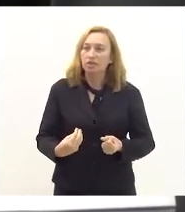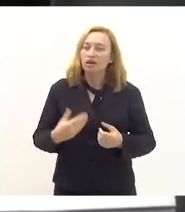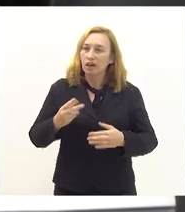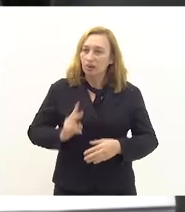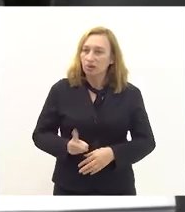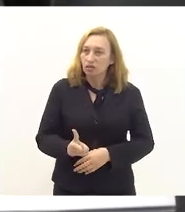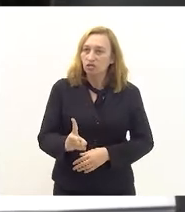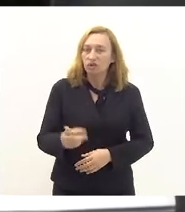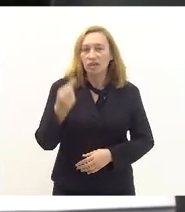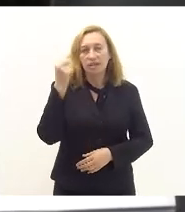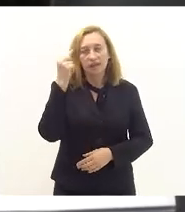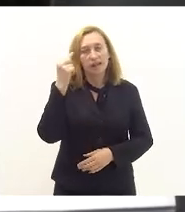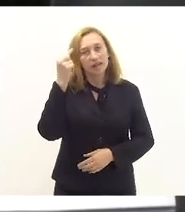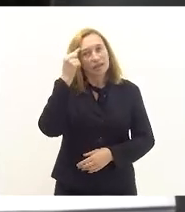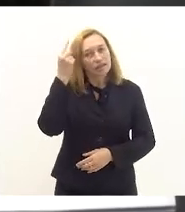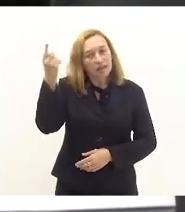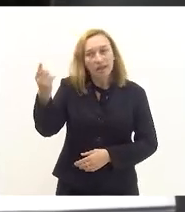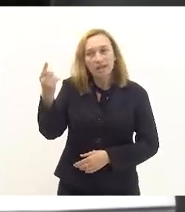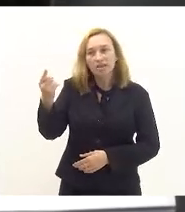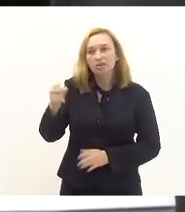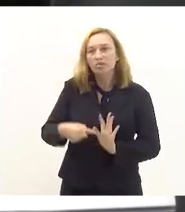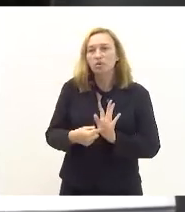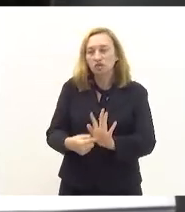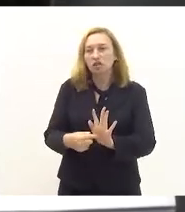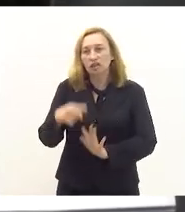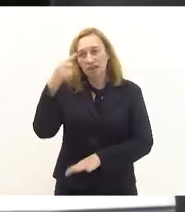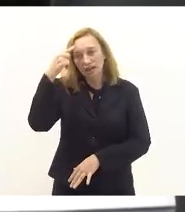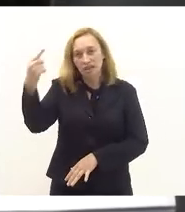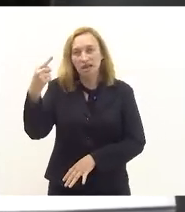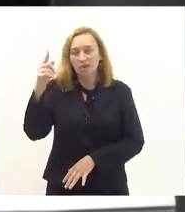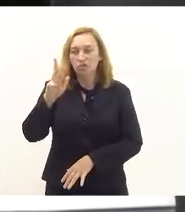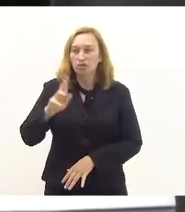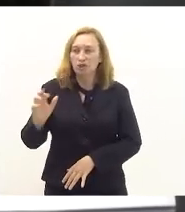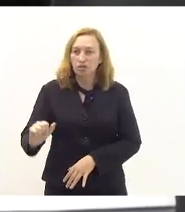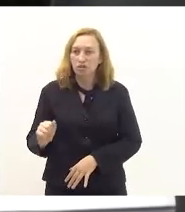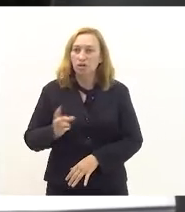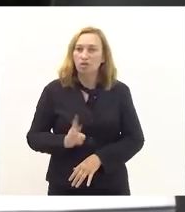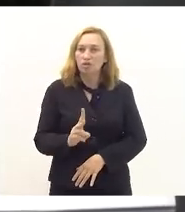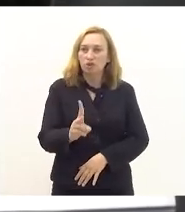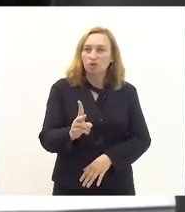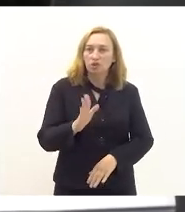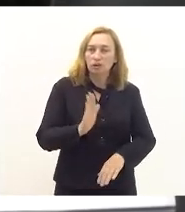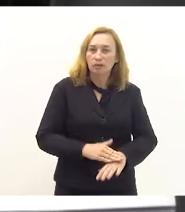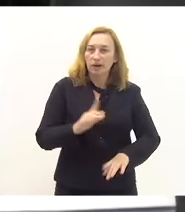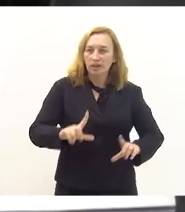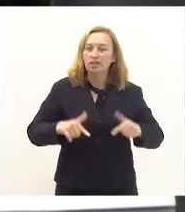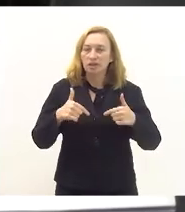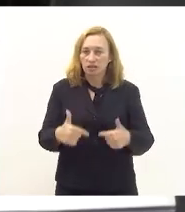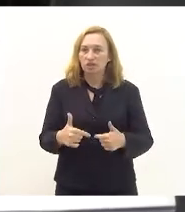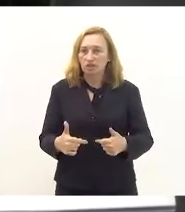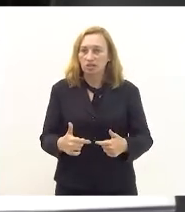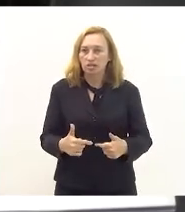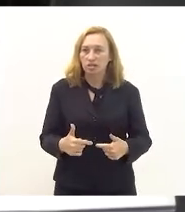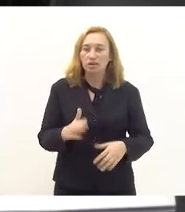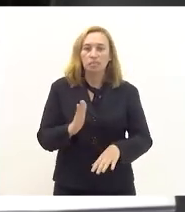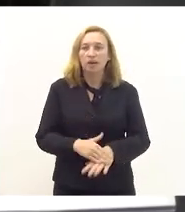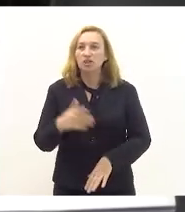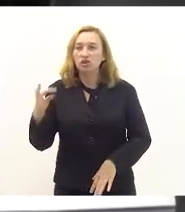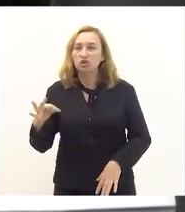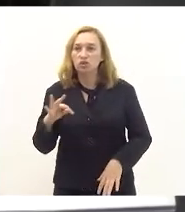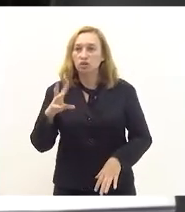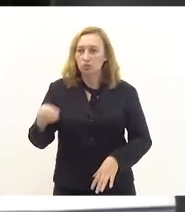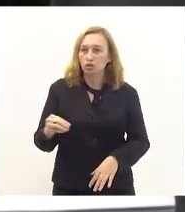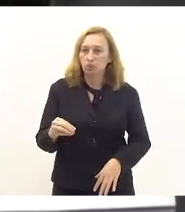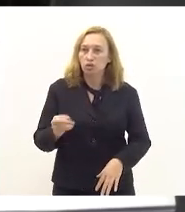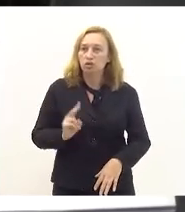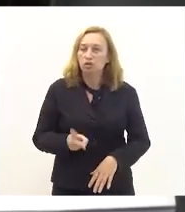às ideias, mostrando que as ideias do Brizola continuam mais atuais, e mais do que atuais,